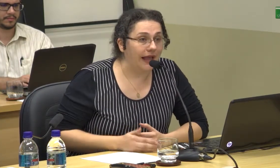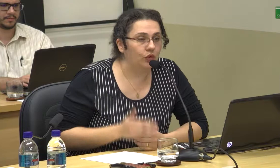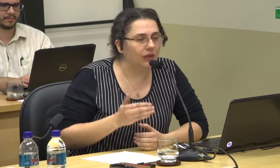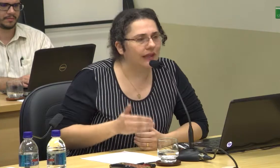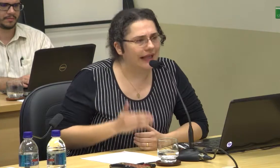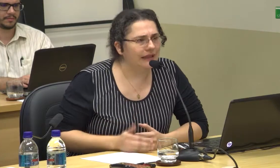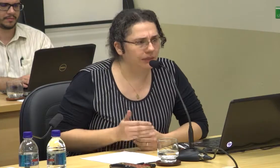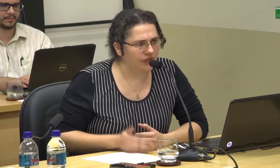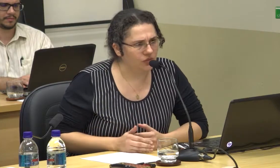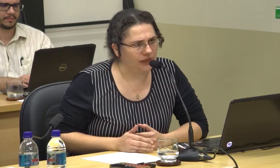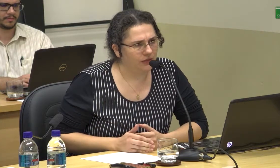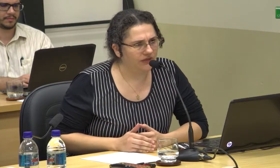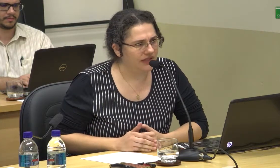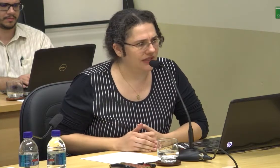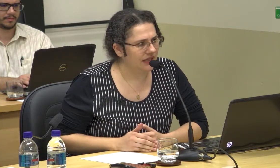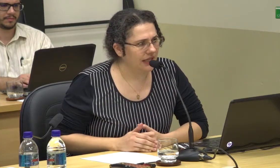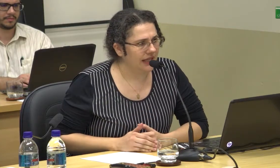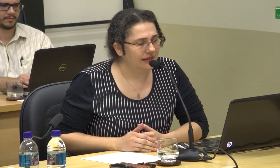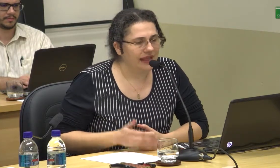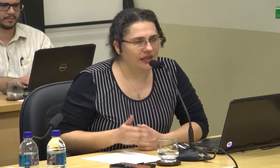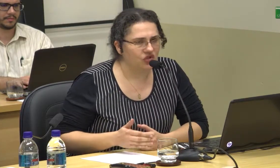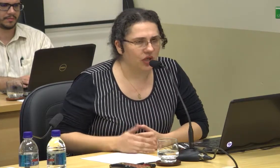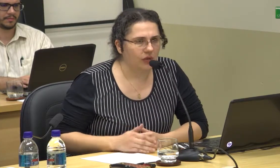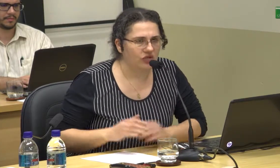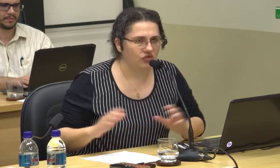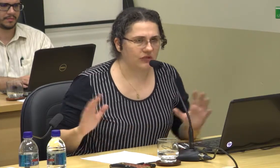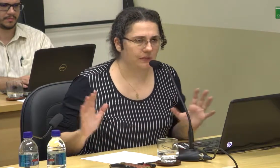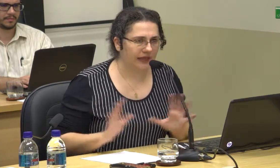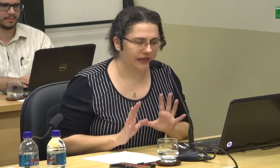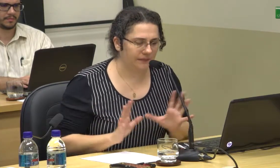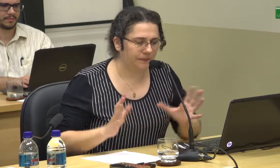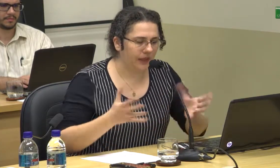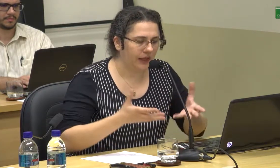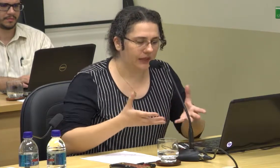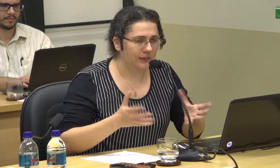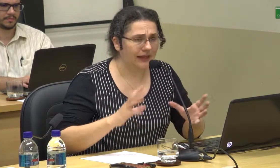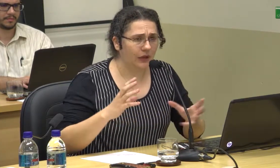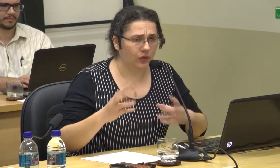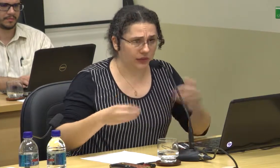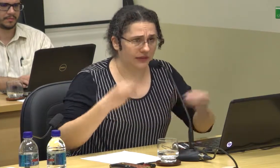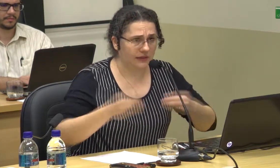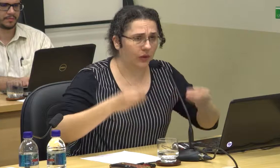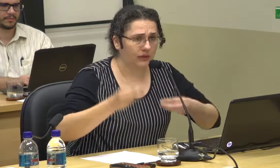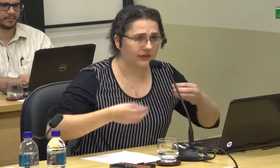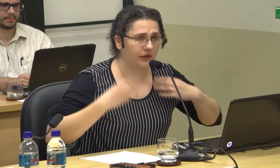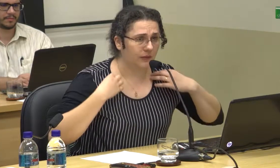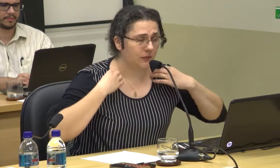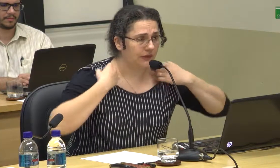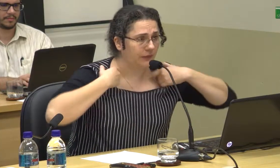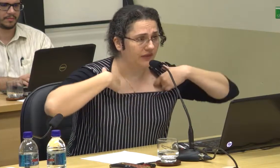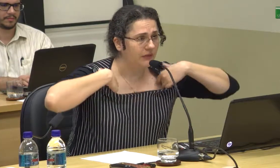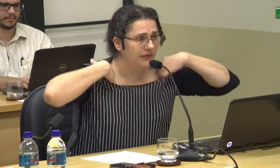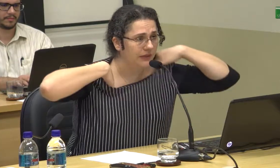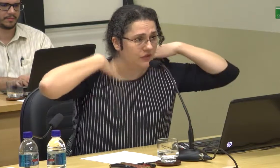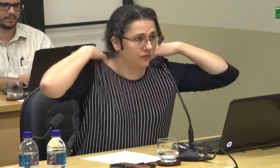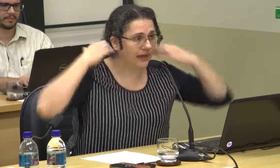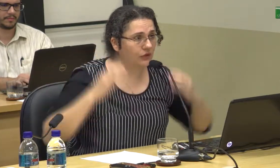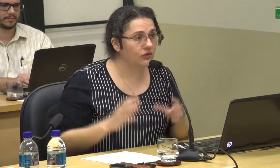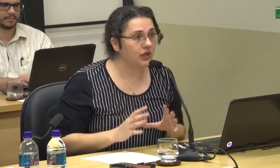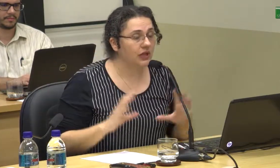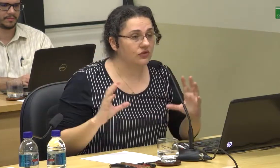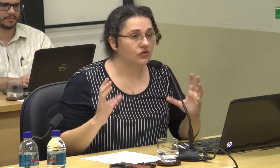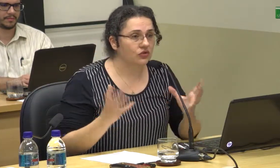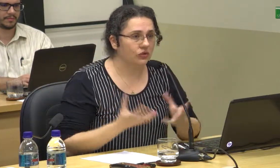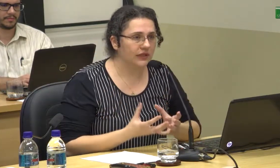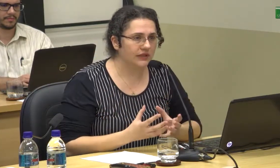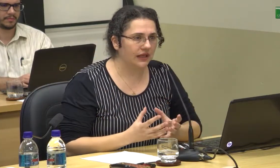do impacto que cada empreendimento vai fazer. Tem região que a gente espera não, eles estão acontecendo ao mesmo tempo, vários